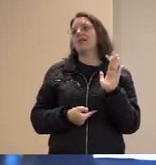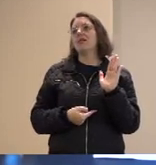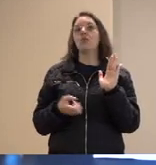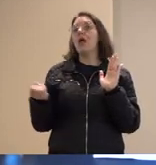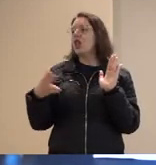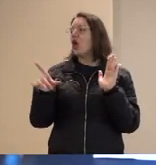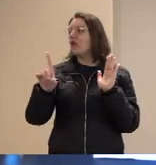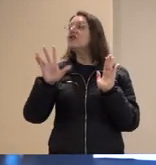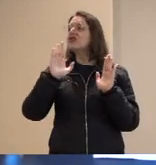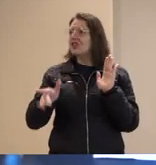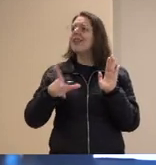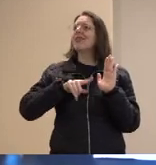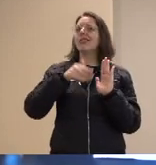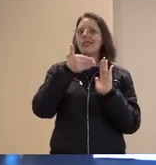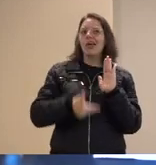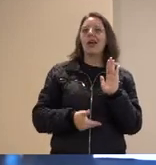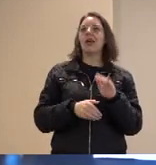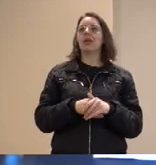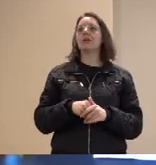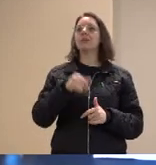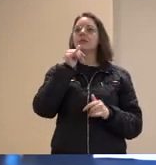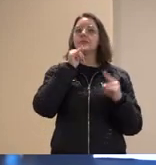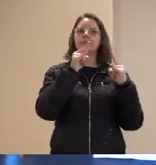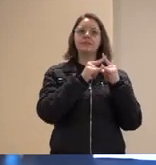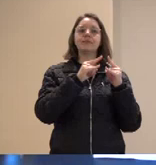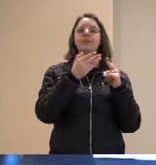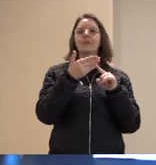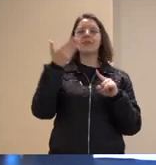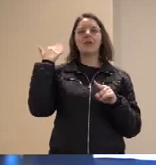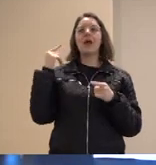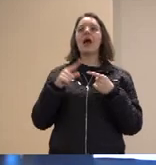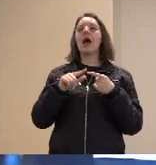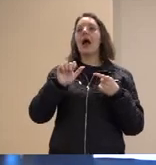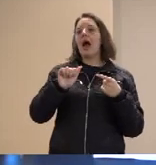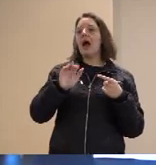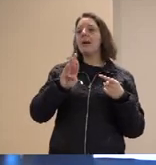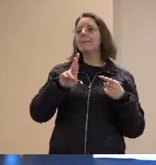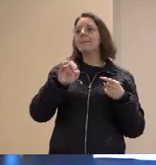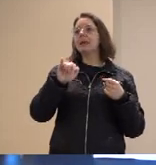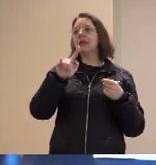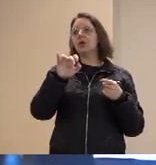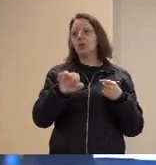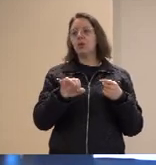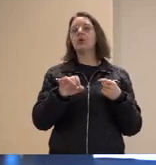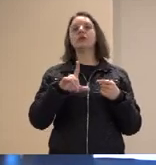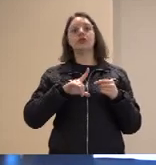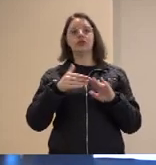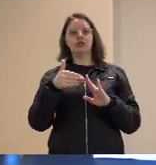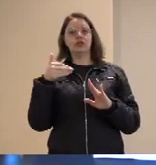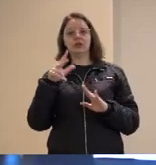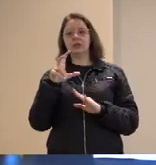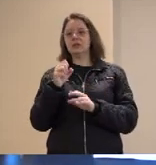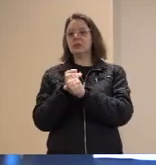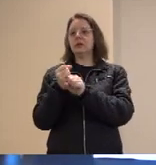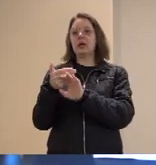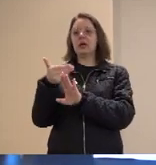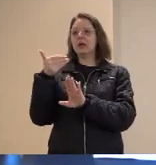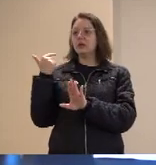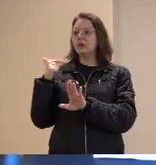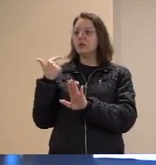serviços, abrigos, né, que existiam lá 50 anos atrás, sem